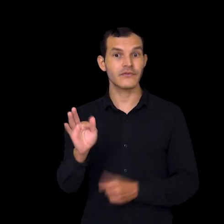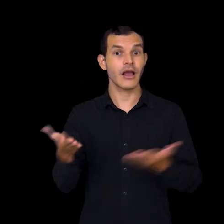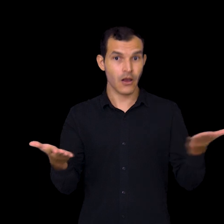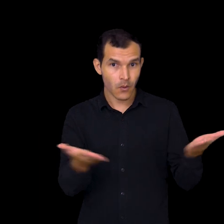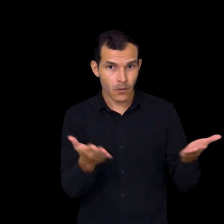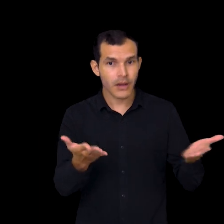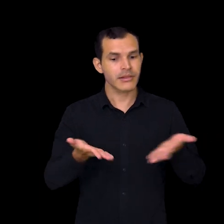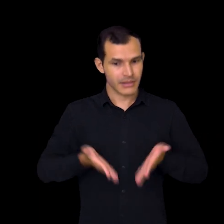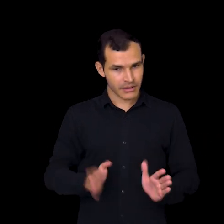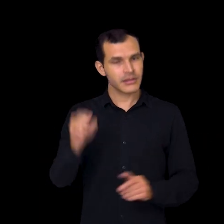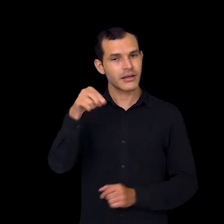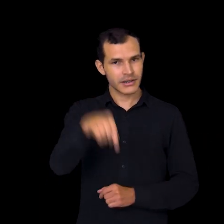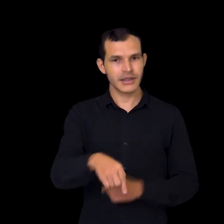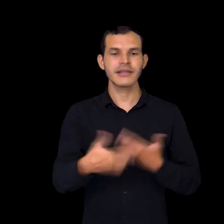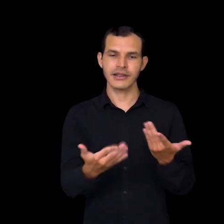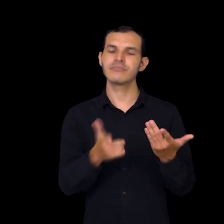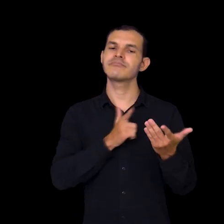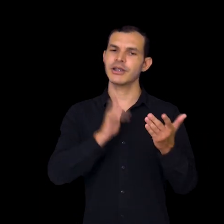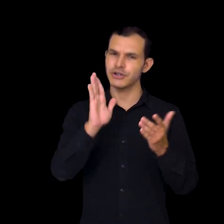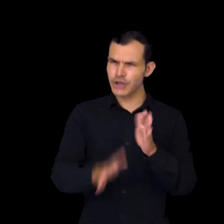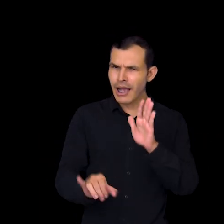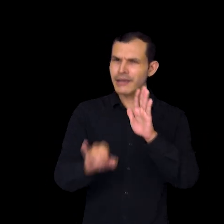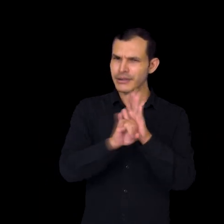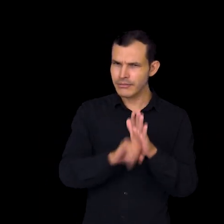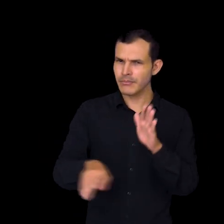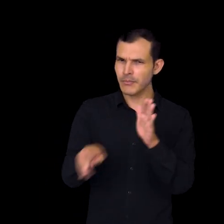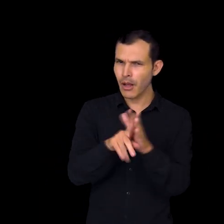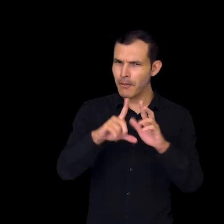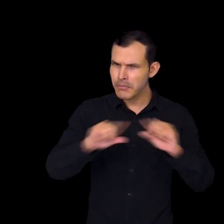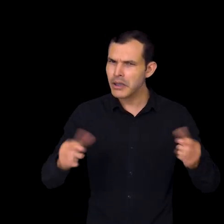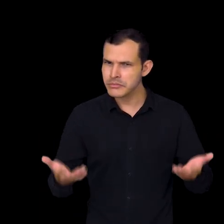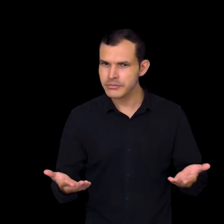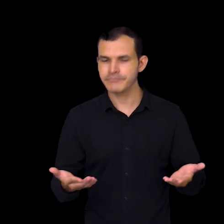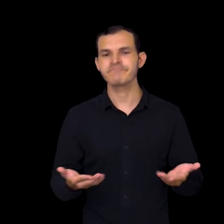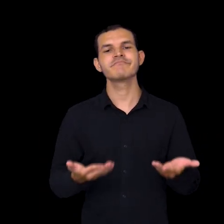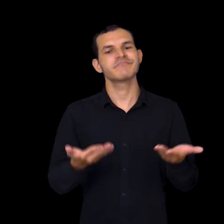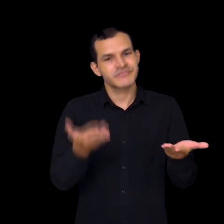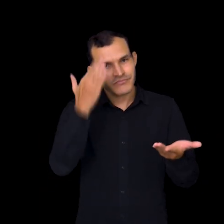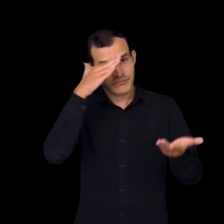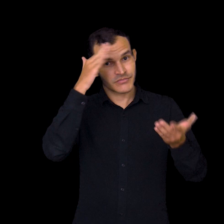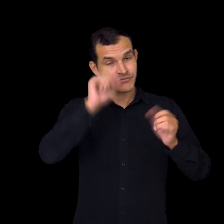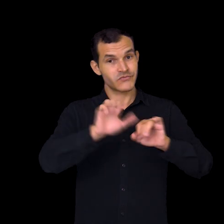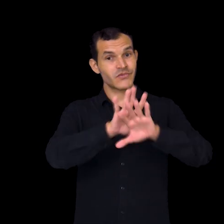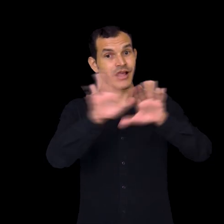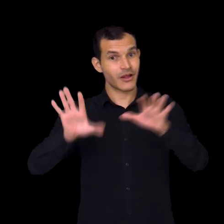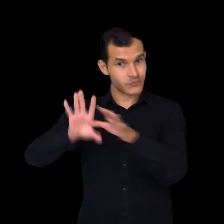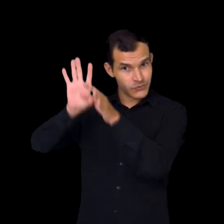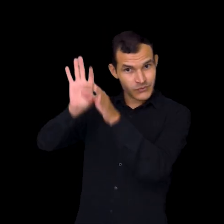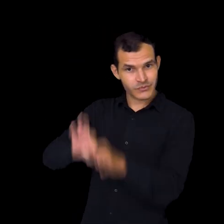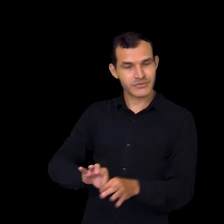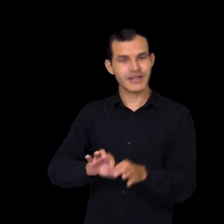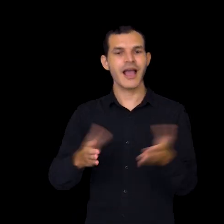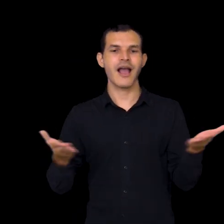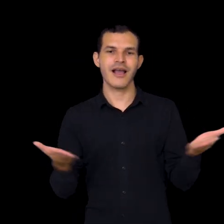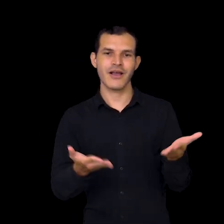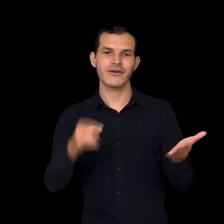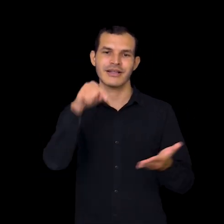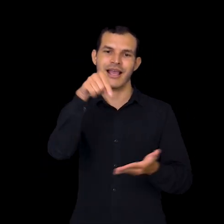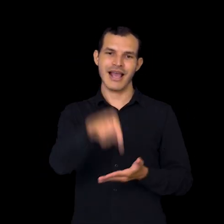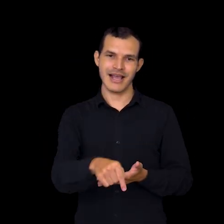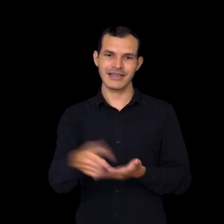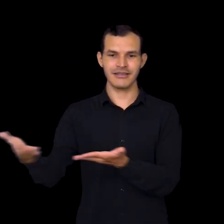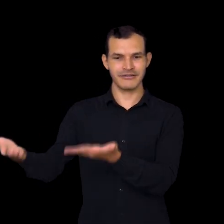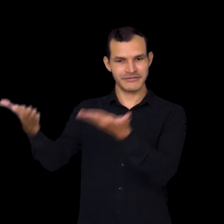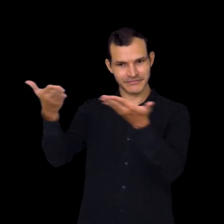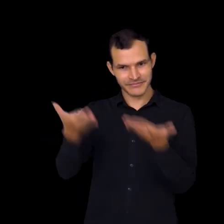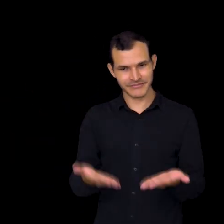nasceram na cidade. Já temos então uma identidade brasiliense? Para entender melhor este cenário, eu recebo